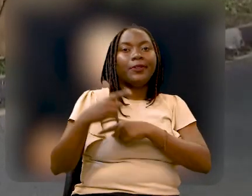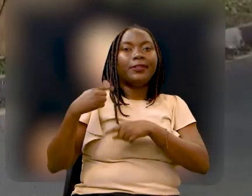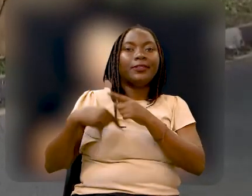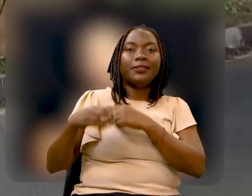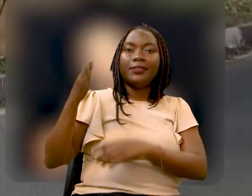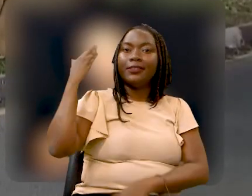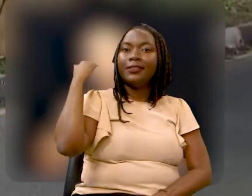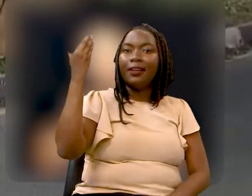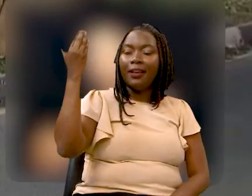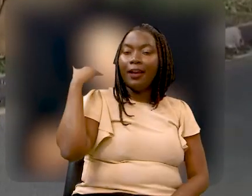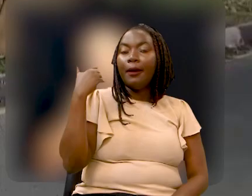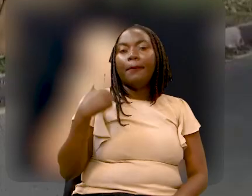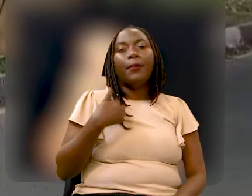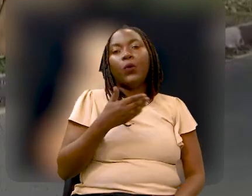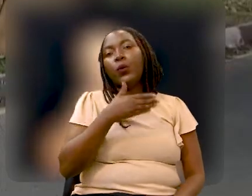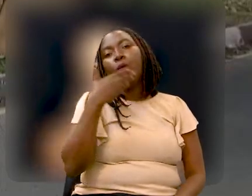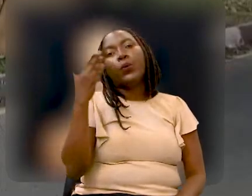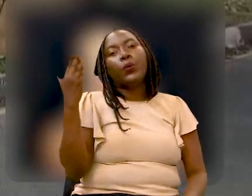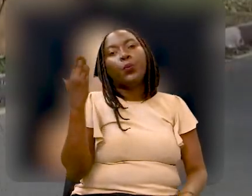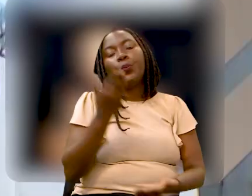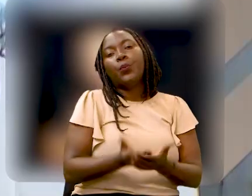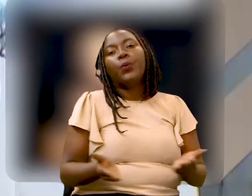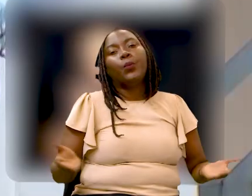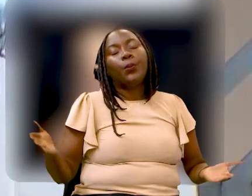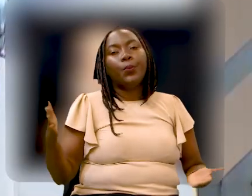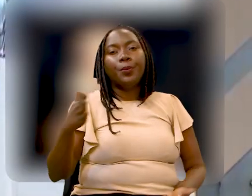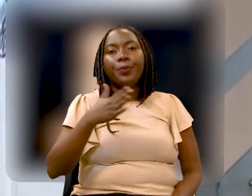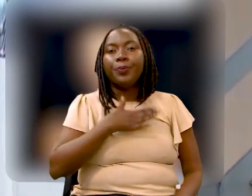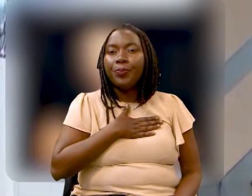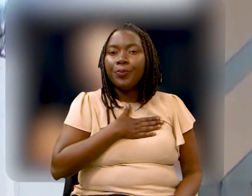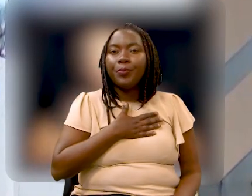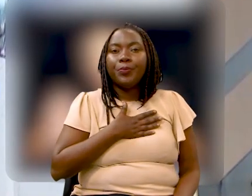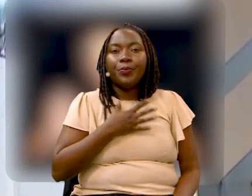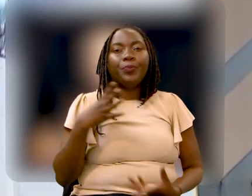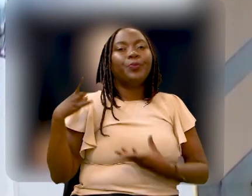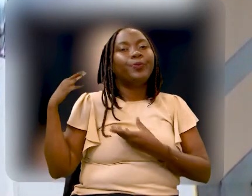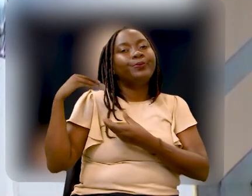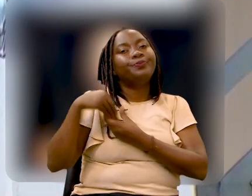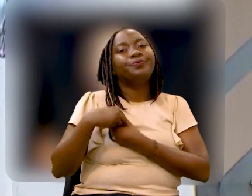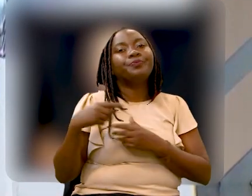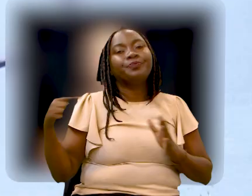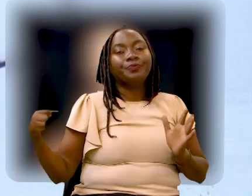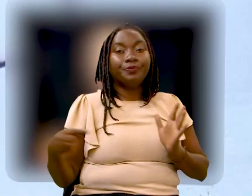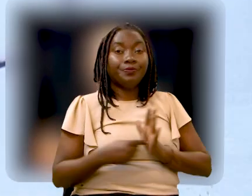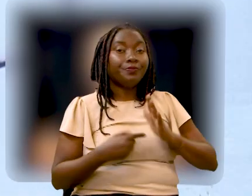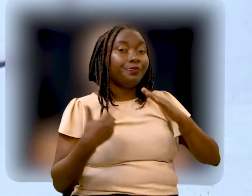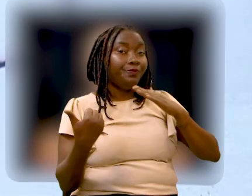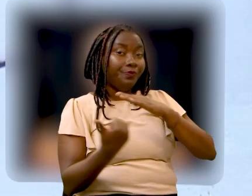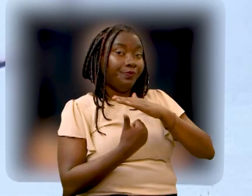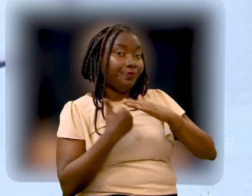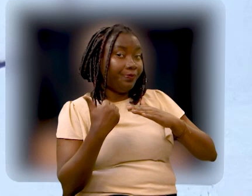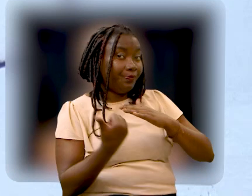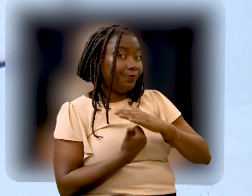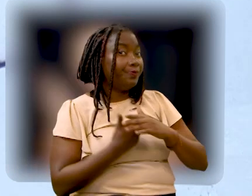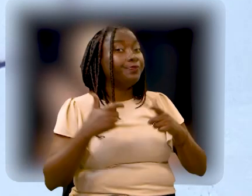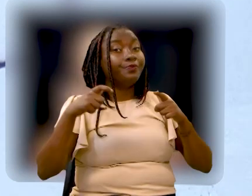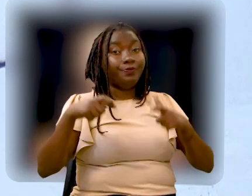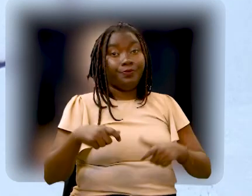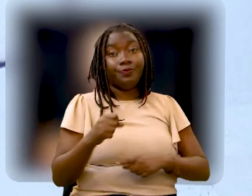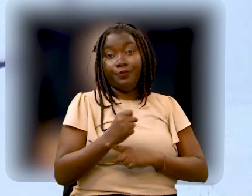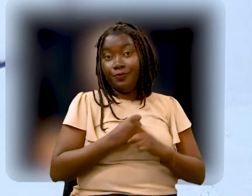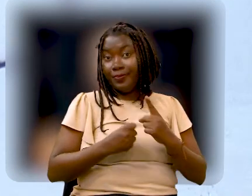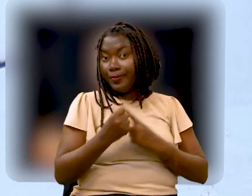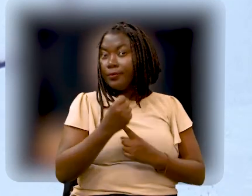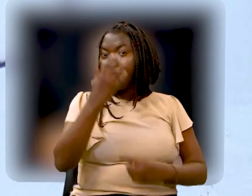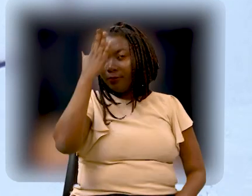meu ser, né, que veio lá de trás, para que eu não perca a minha essência, a minha missão